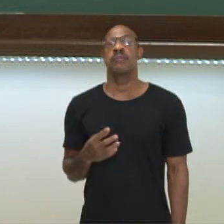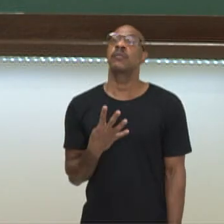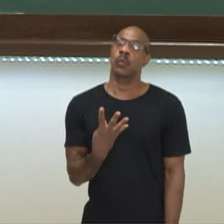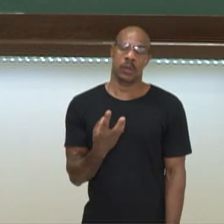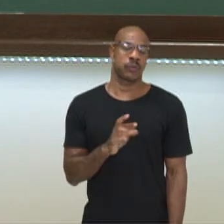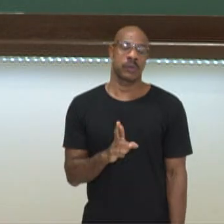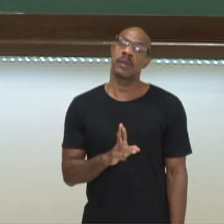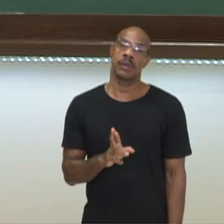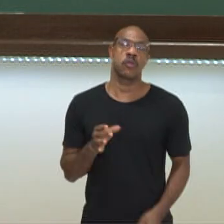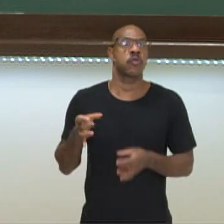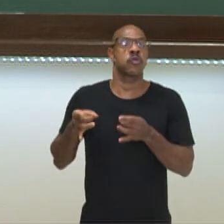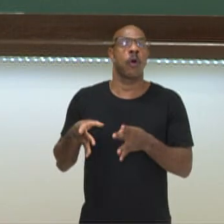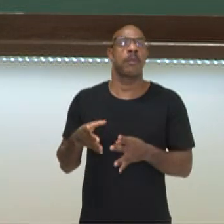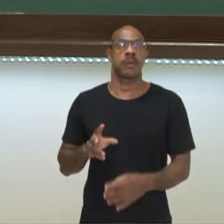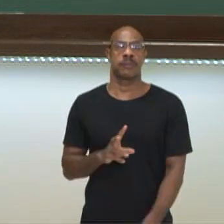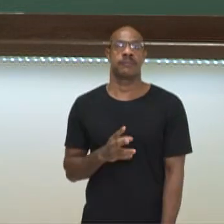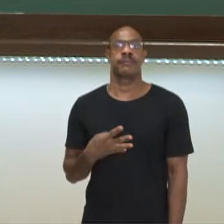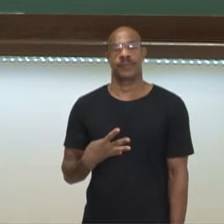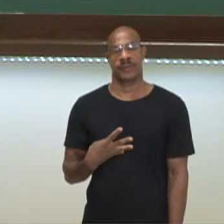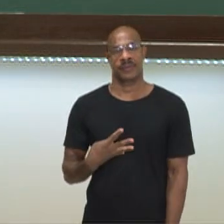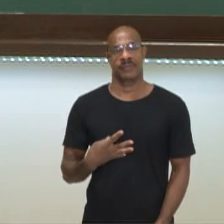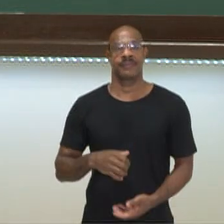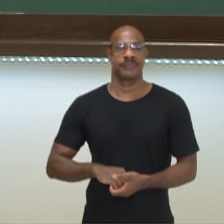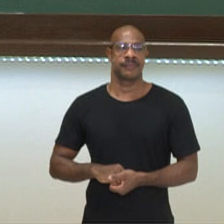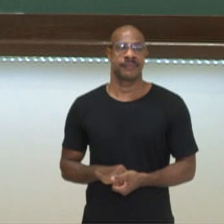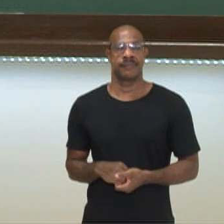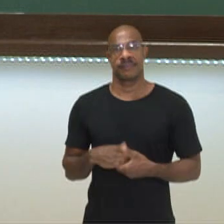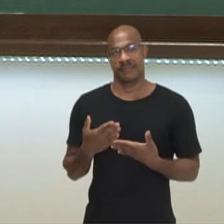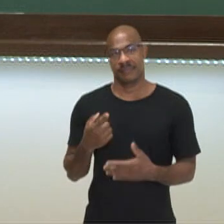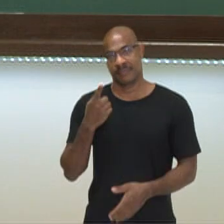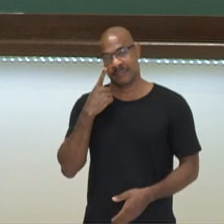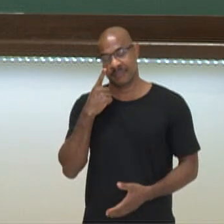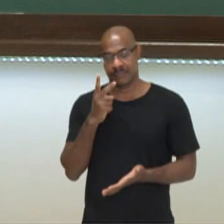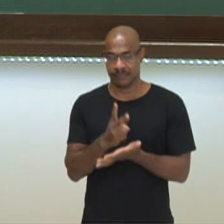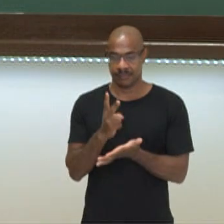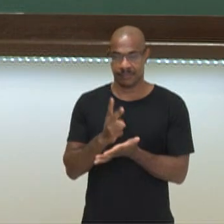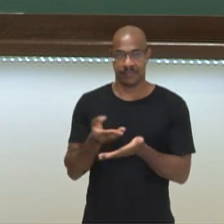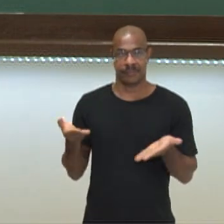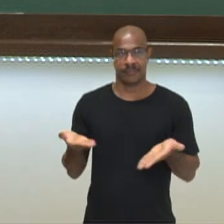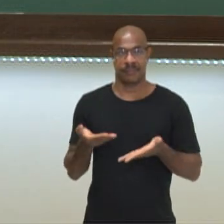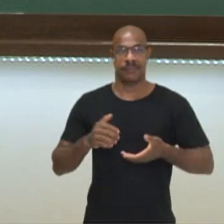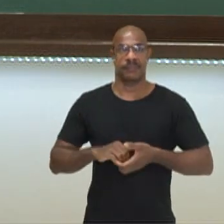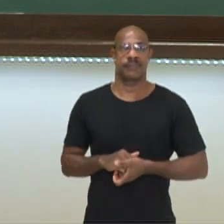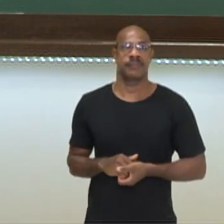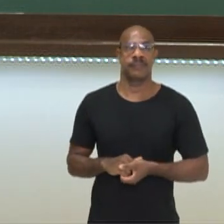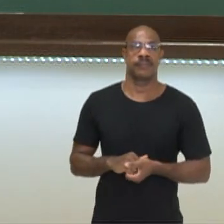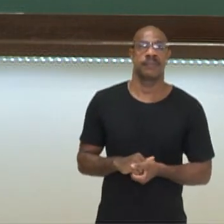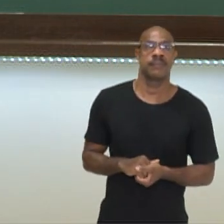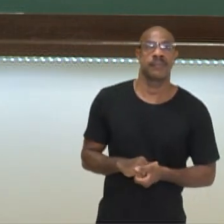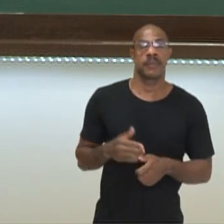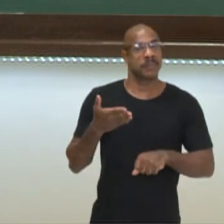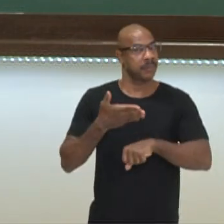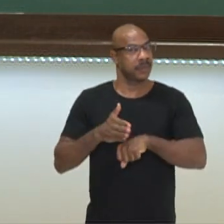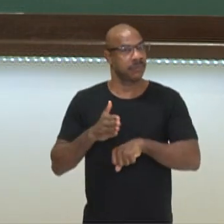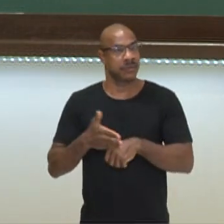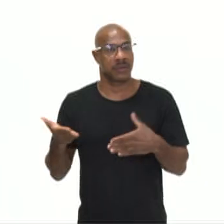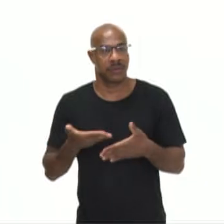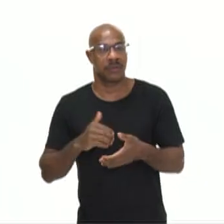sobraram R$4. Tudo bem? Então, vamos continuar aqui? Vamos. Praticando